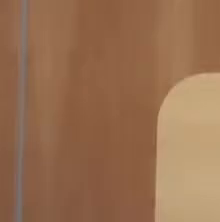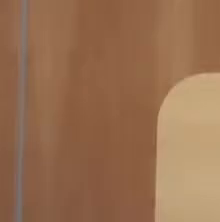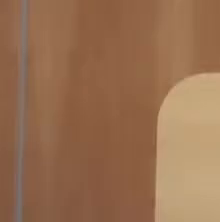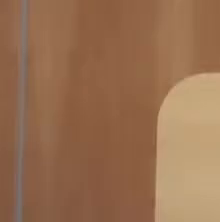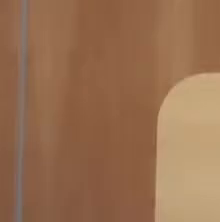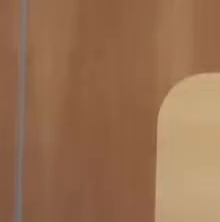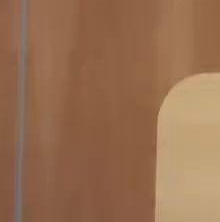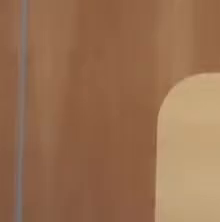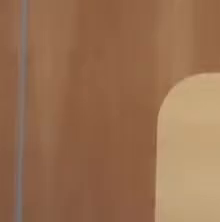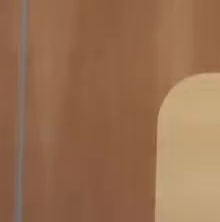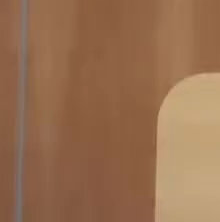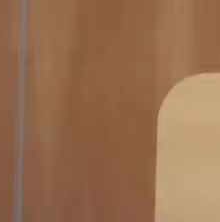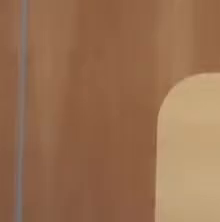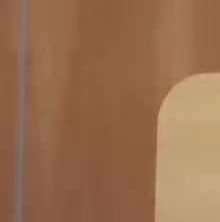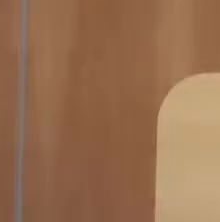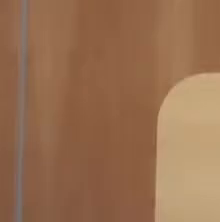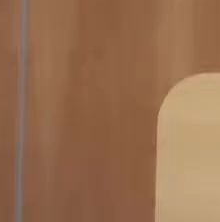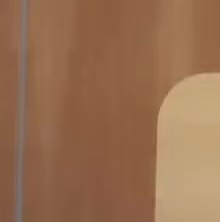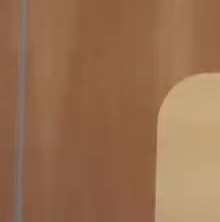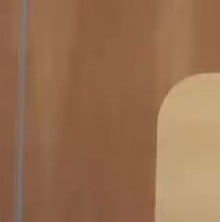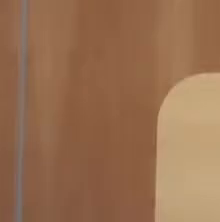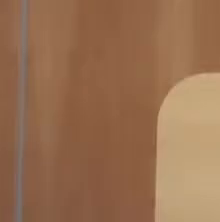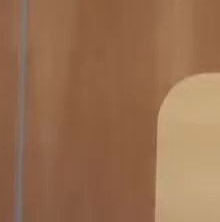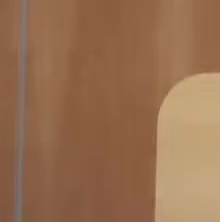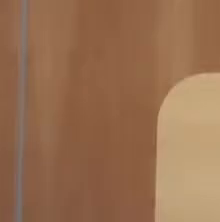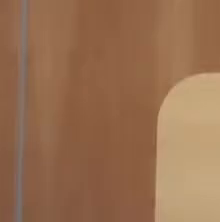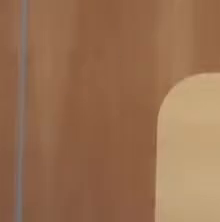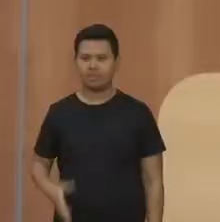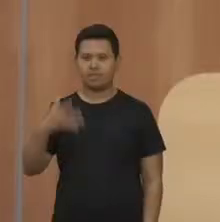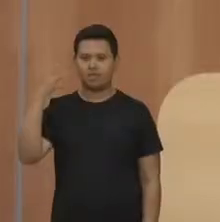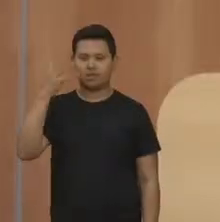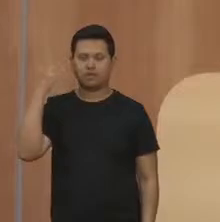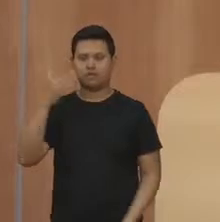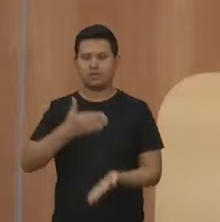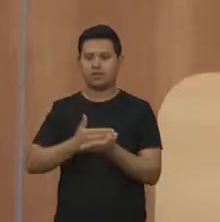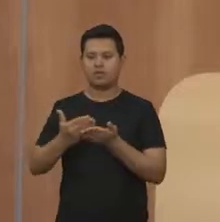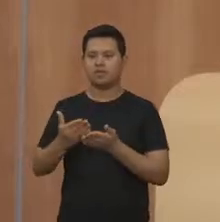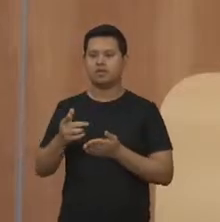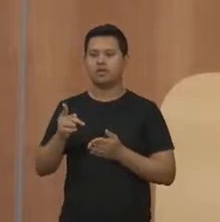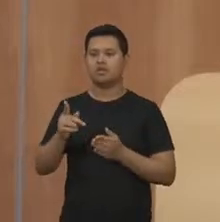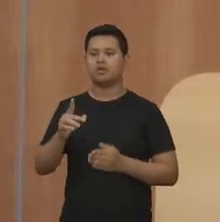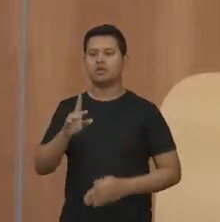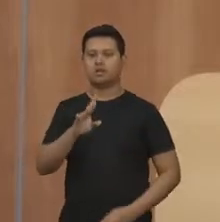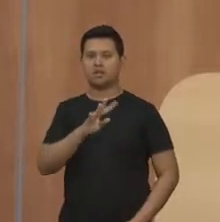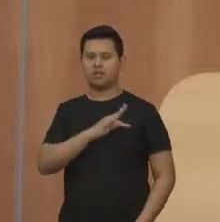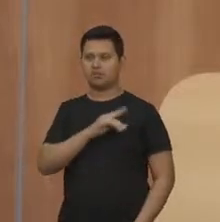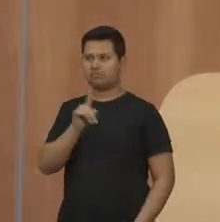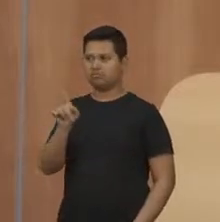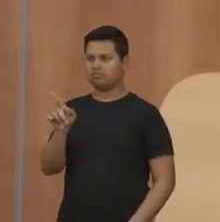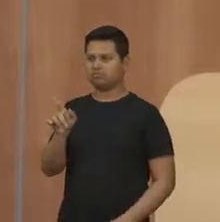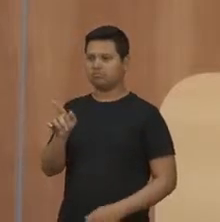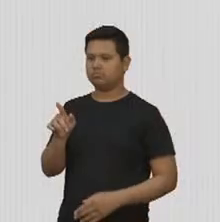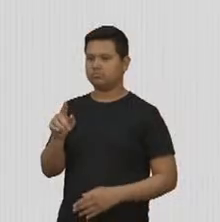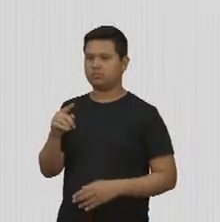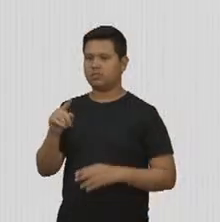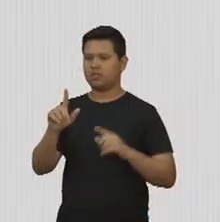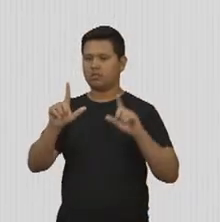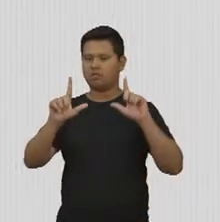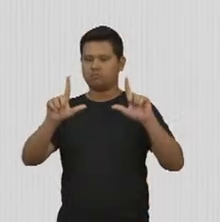ainda tem muita coisa por vir. Quero começar a minha fala pedindo para a técnica colocar aí a nossa